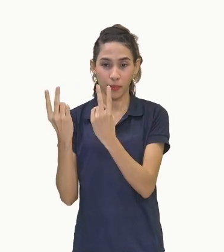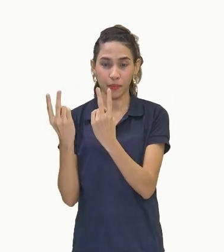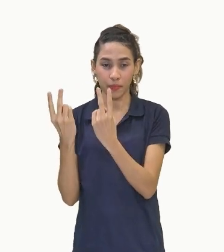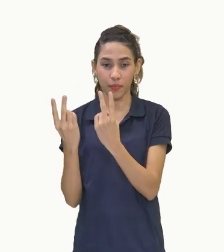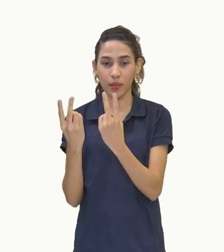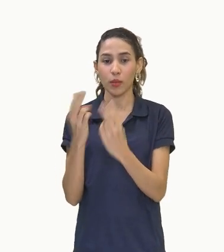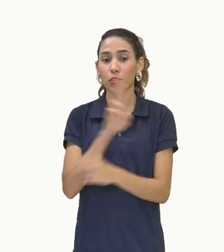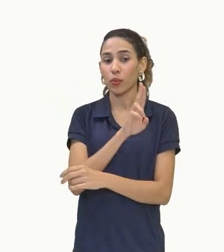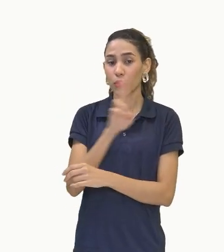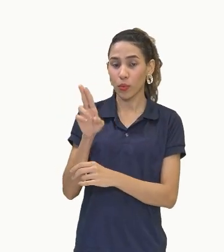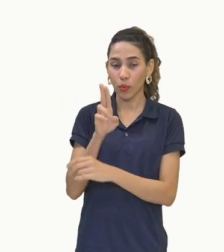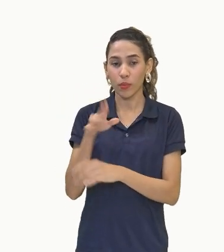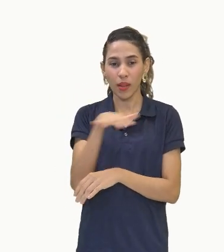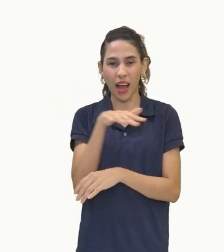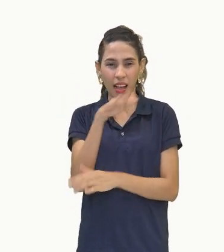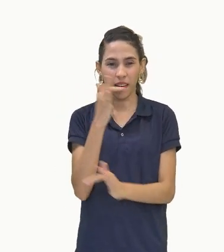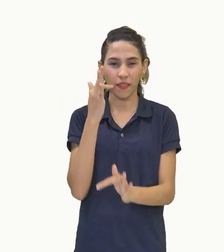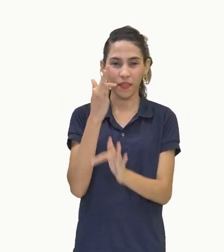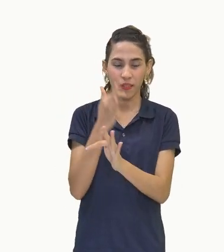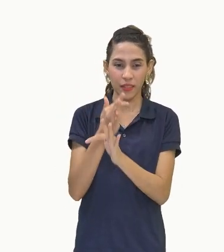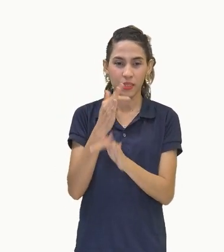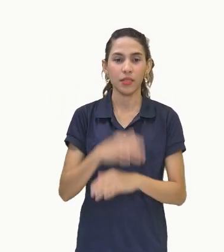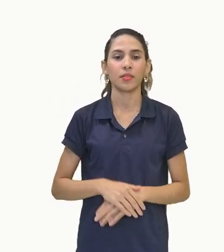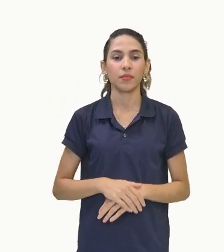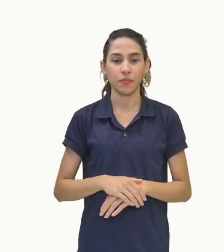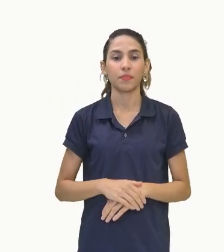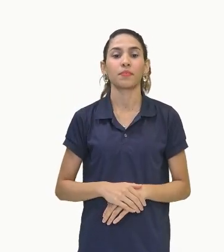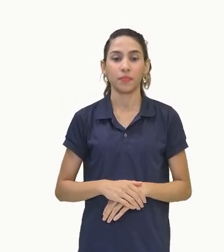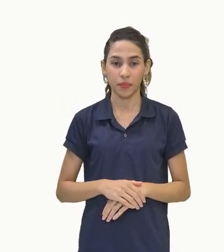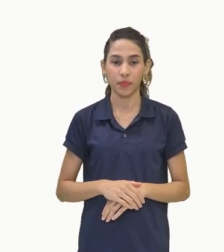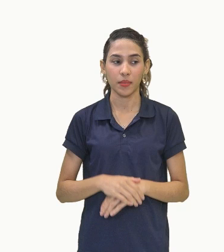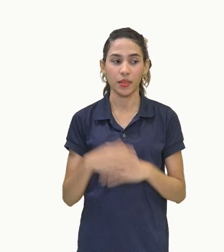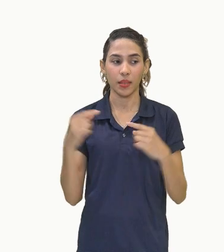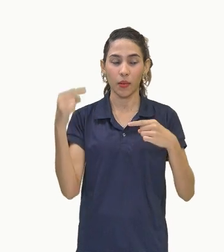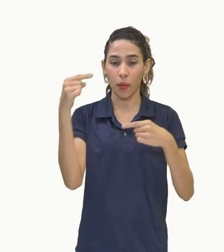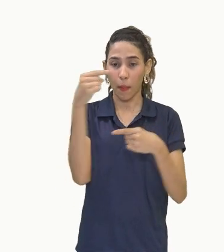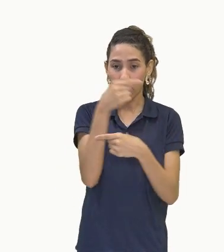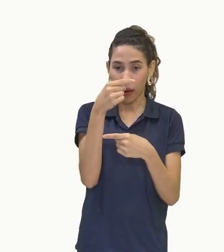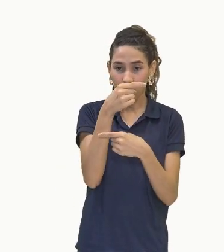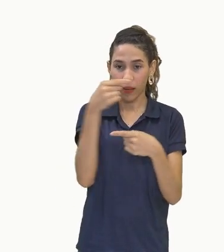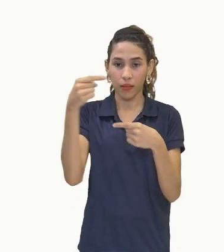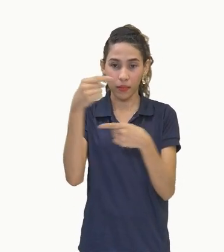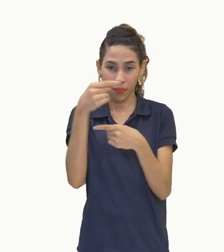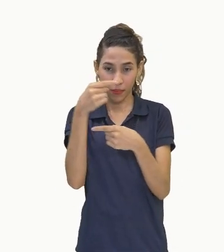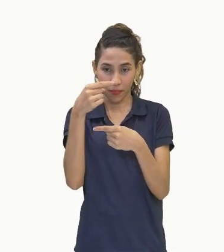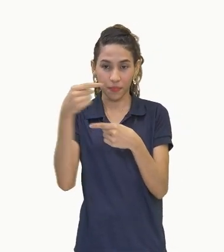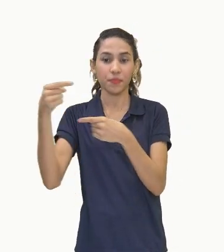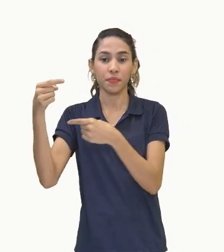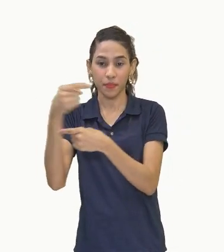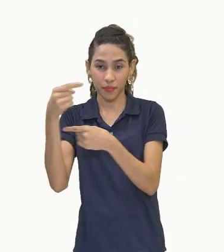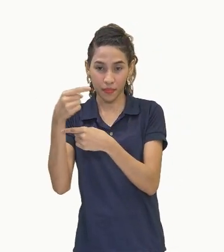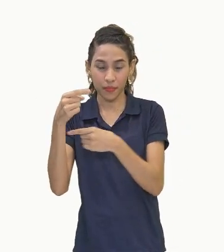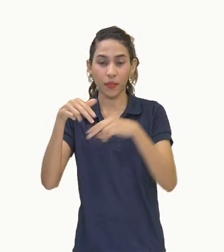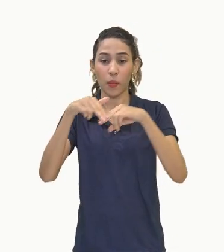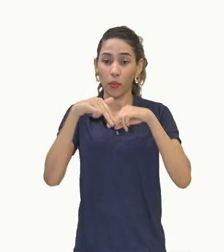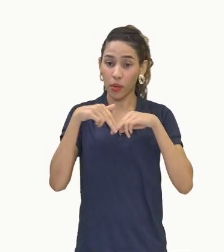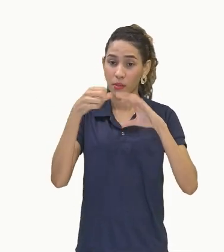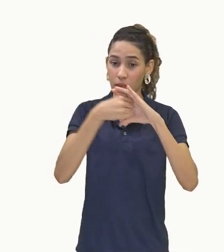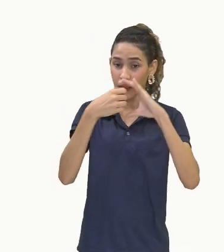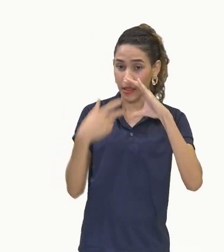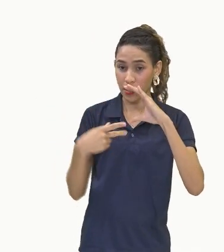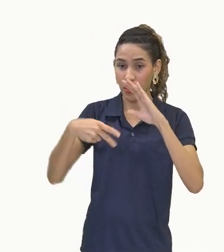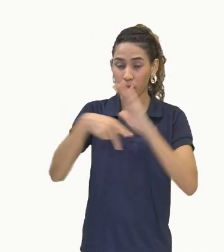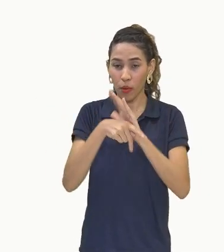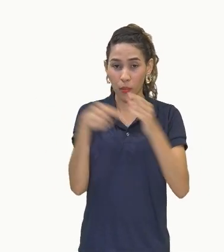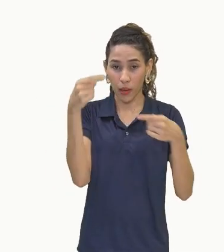paralelo. Logo, as características de um circuito em paralelo significa dizer o quê? Que aqui estão